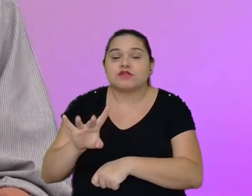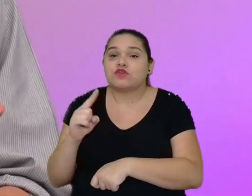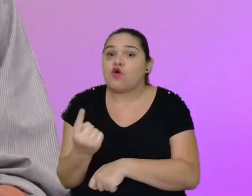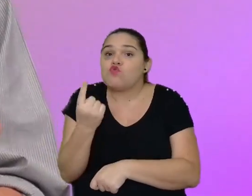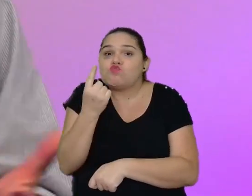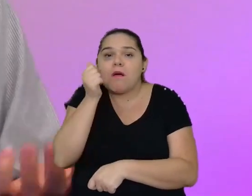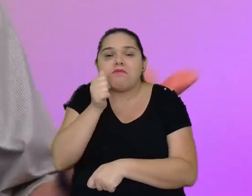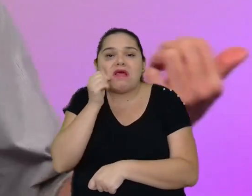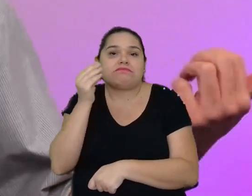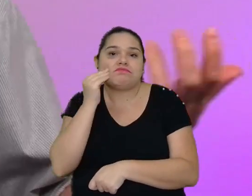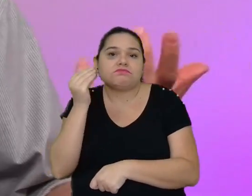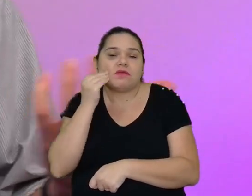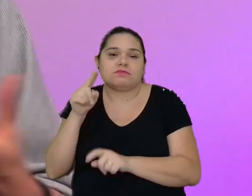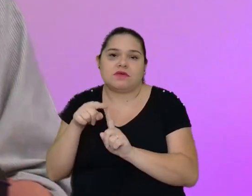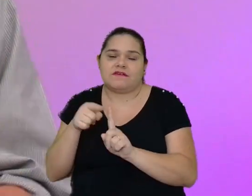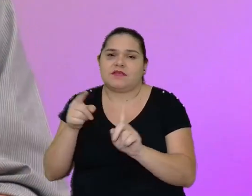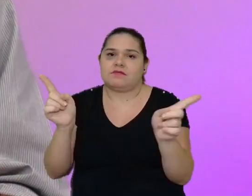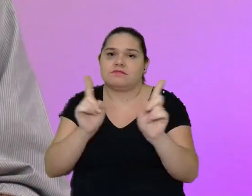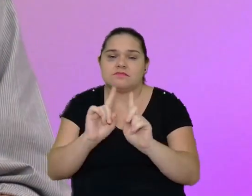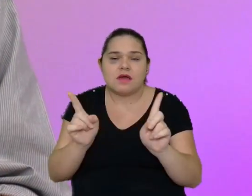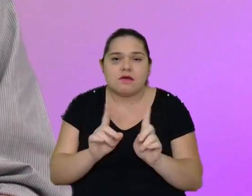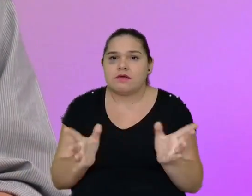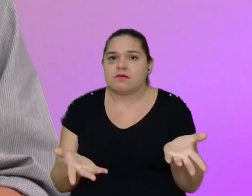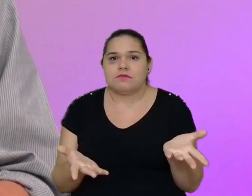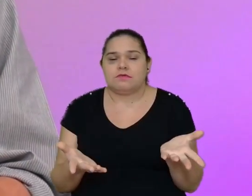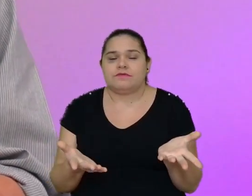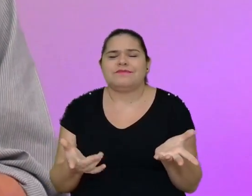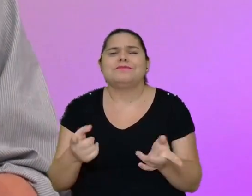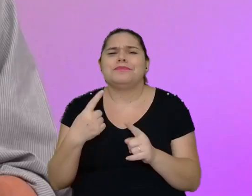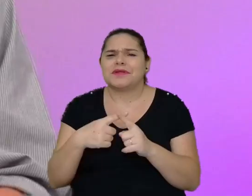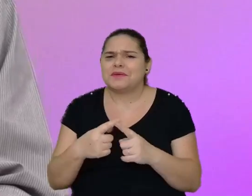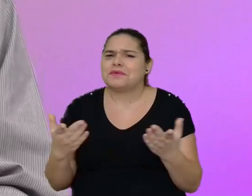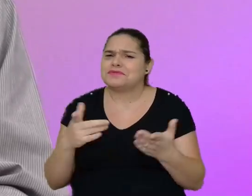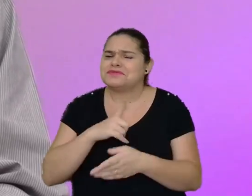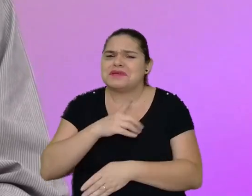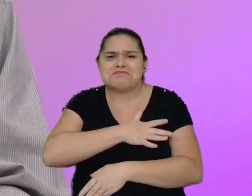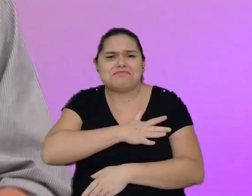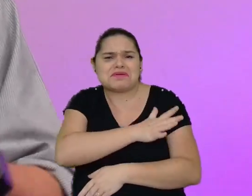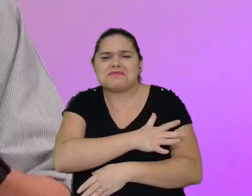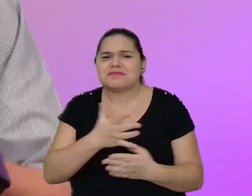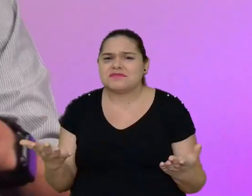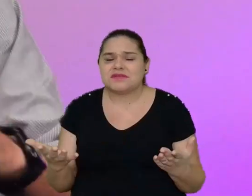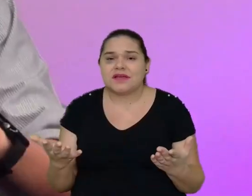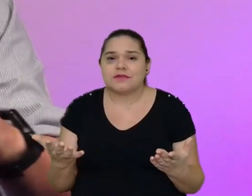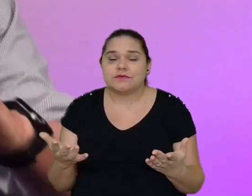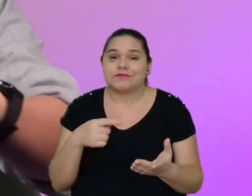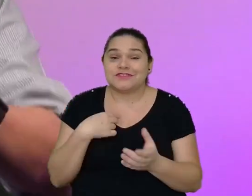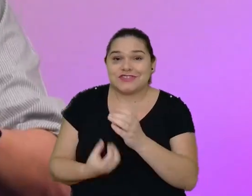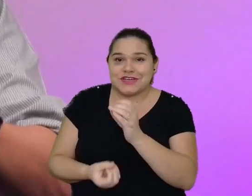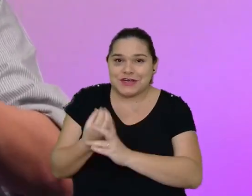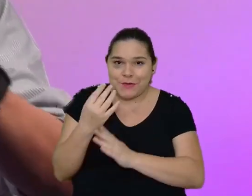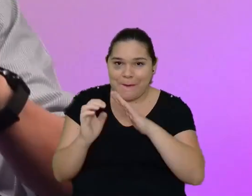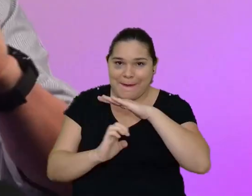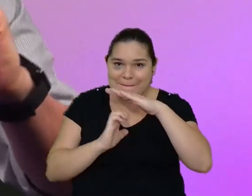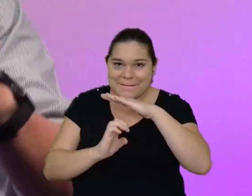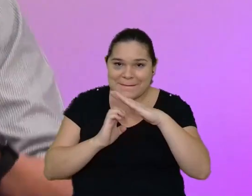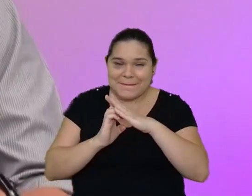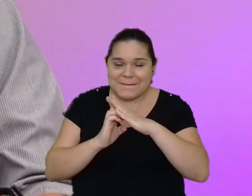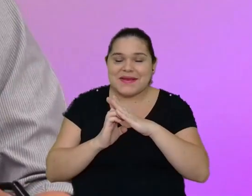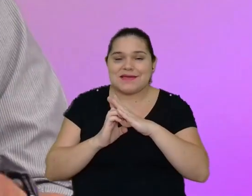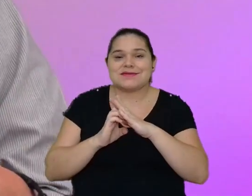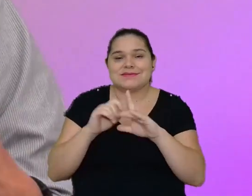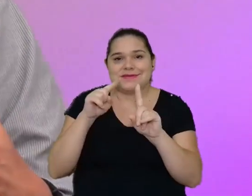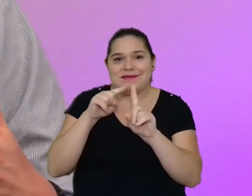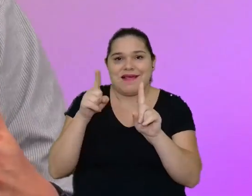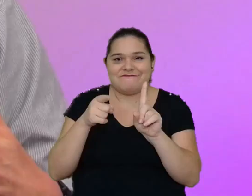engravidar. A gente vive, o que ele já colocou bem, tem muito preconceito. Quando a gente montou Engravida, né? Você monta o logotipo, faz as pastas